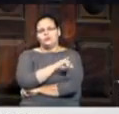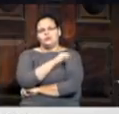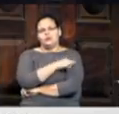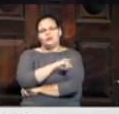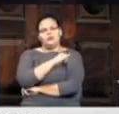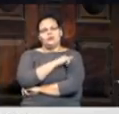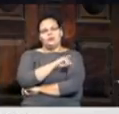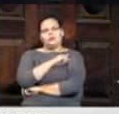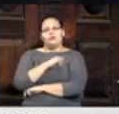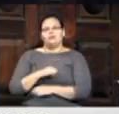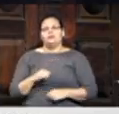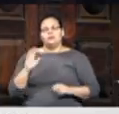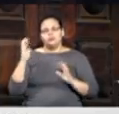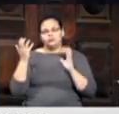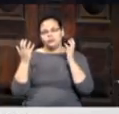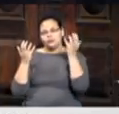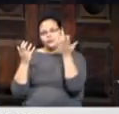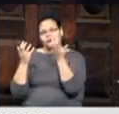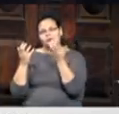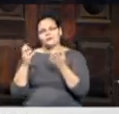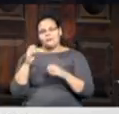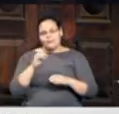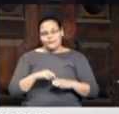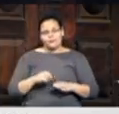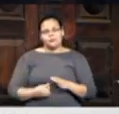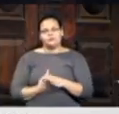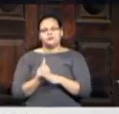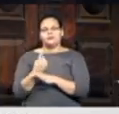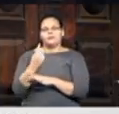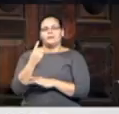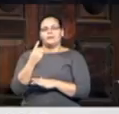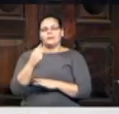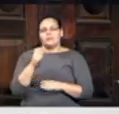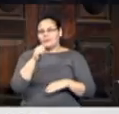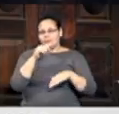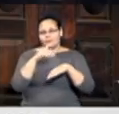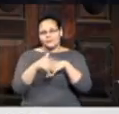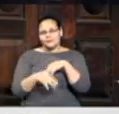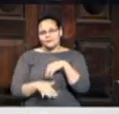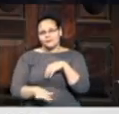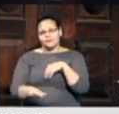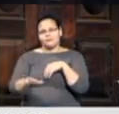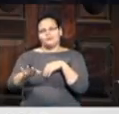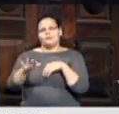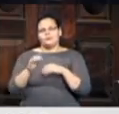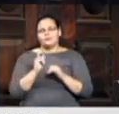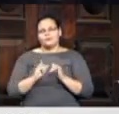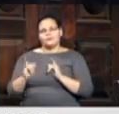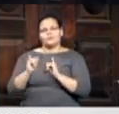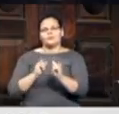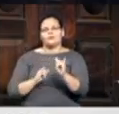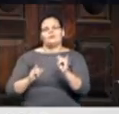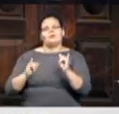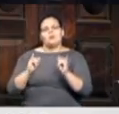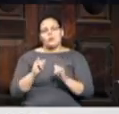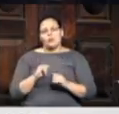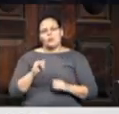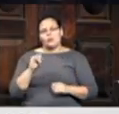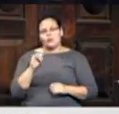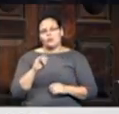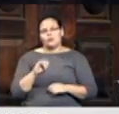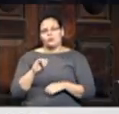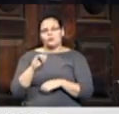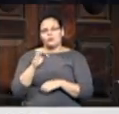Janeiro, da floresta plantada, da cascata contada, do fuzuê